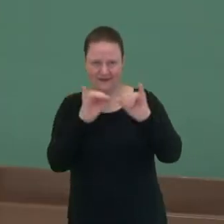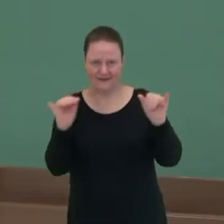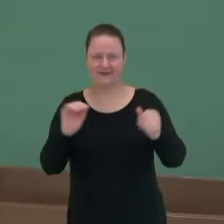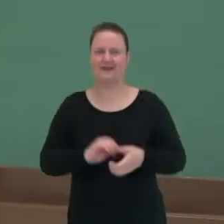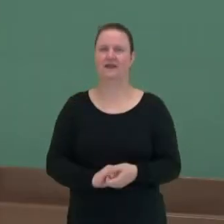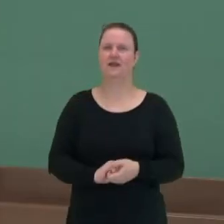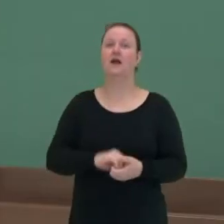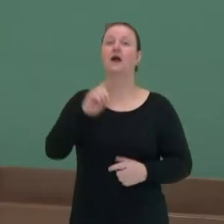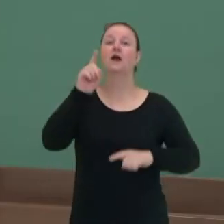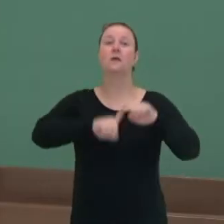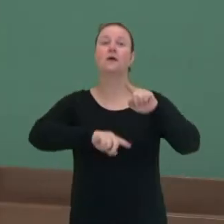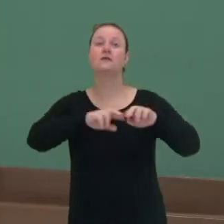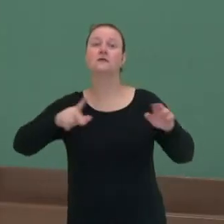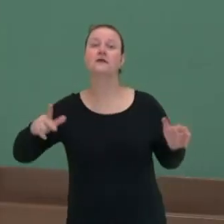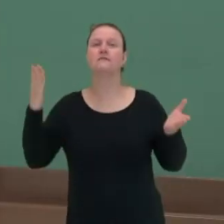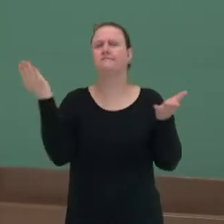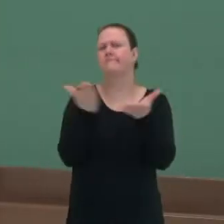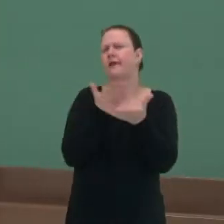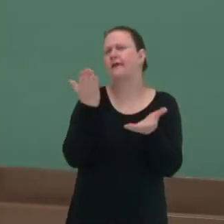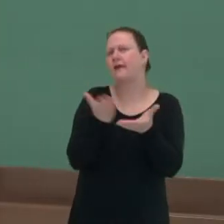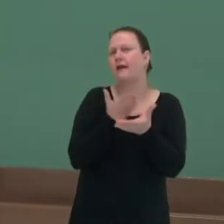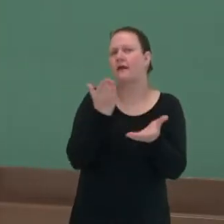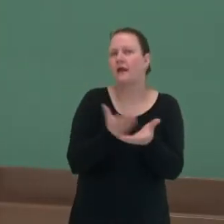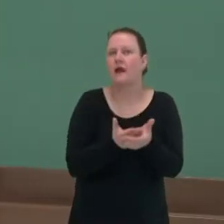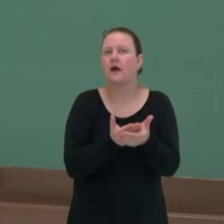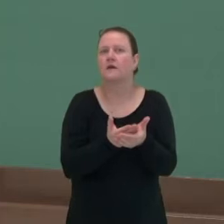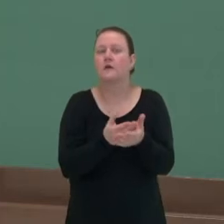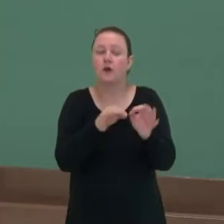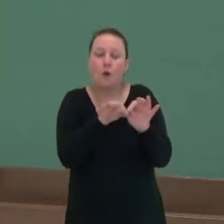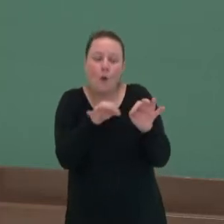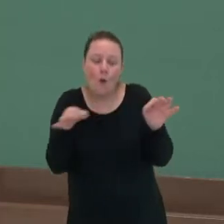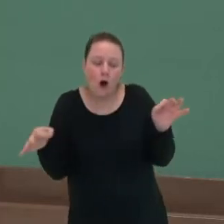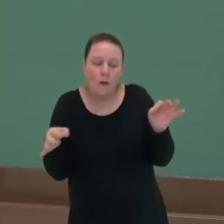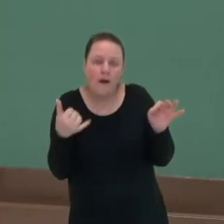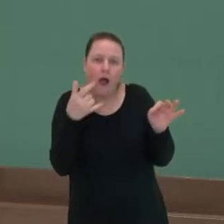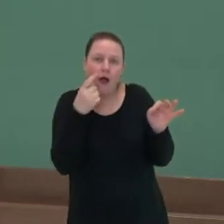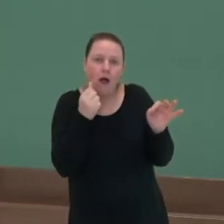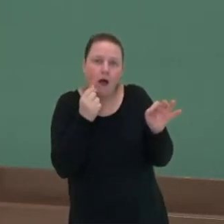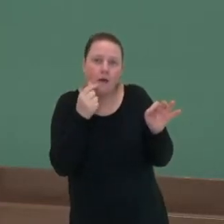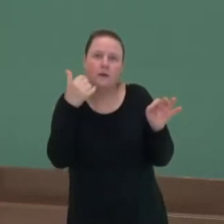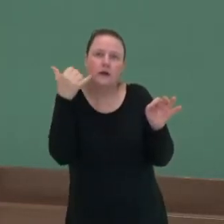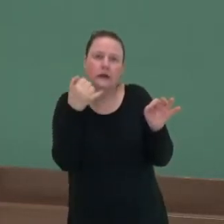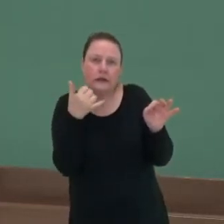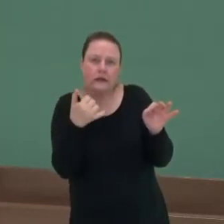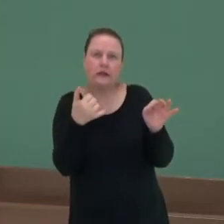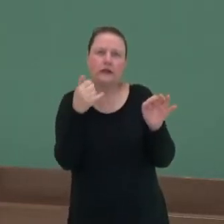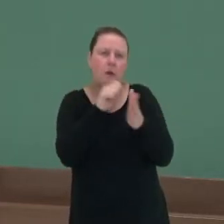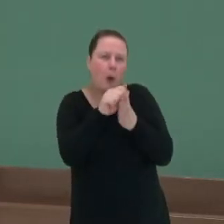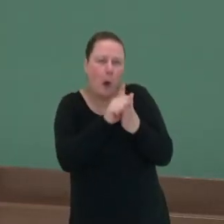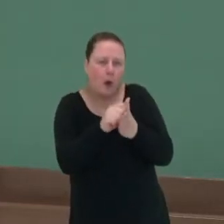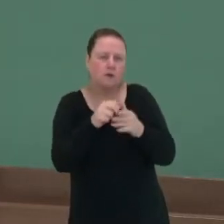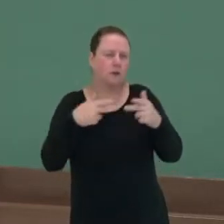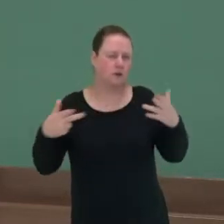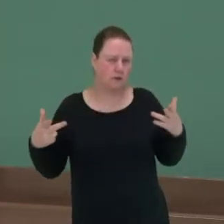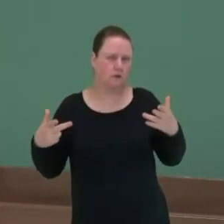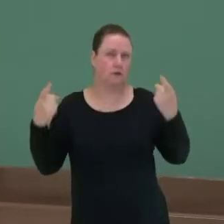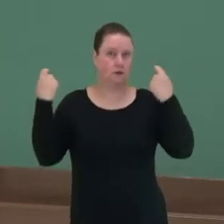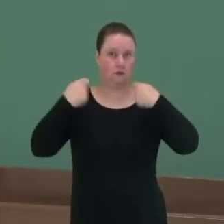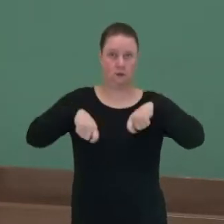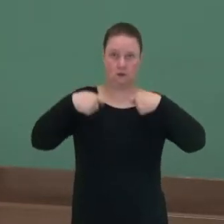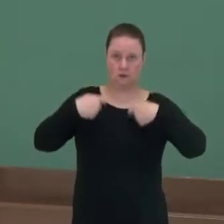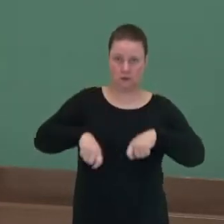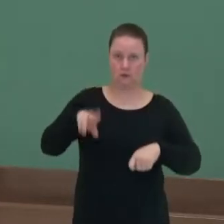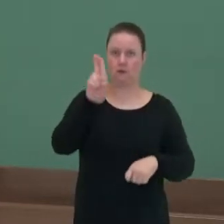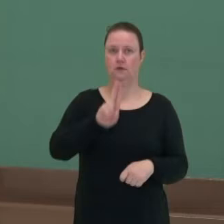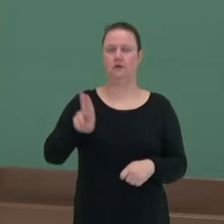seu material? Cadê o seu caderno? Cadê o seu penal para fazer as anotações, os registros? E eu vou contar